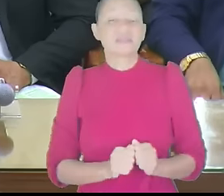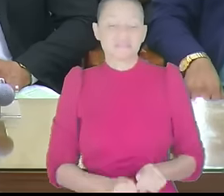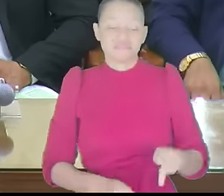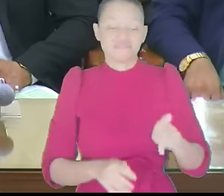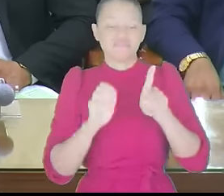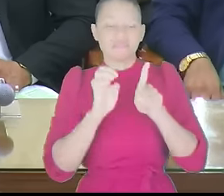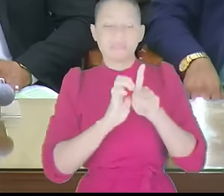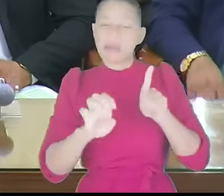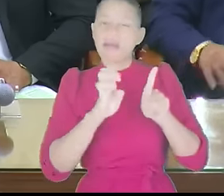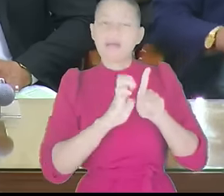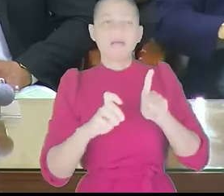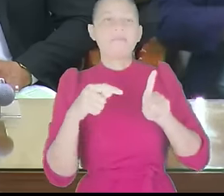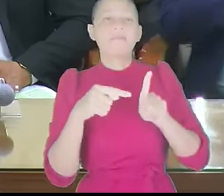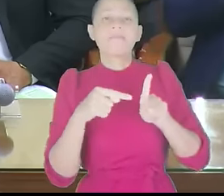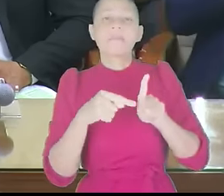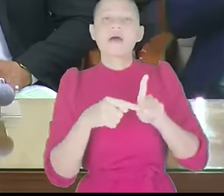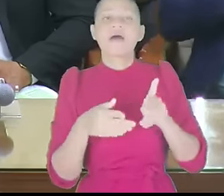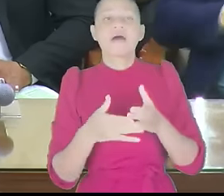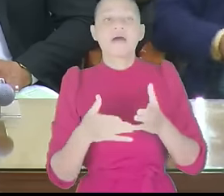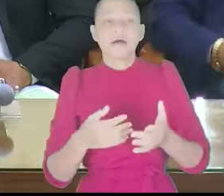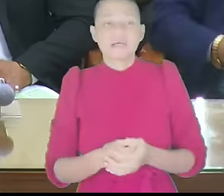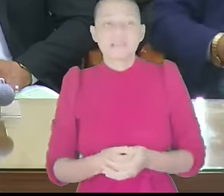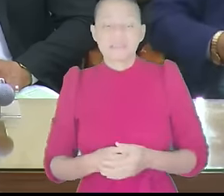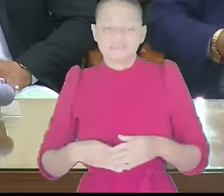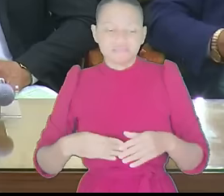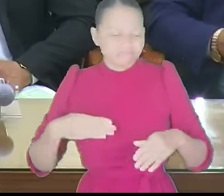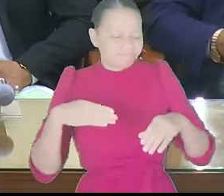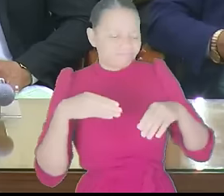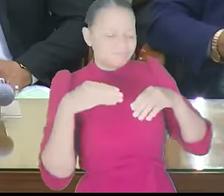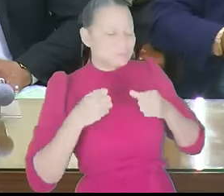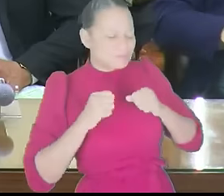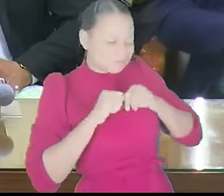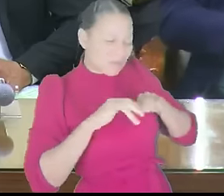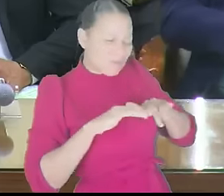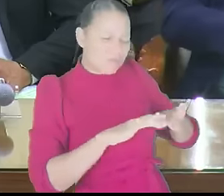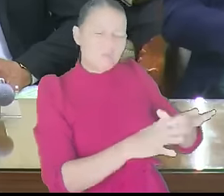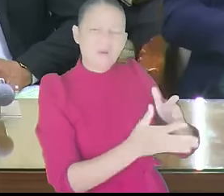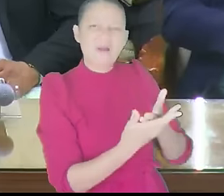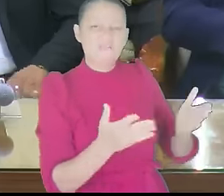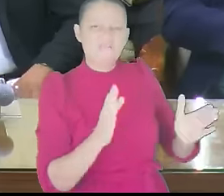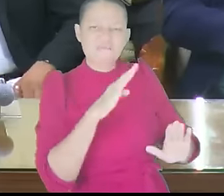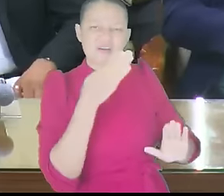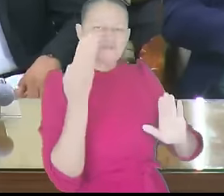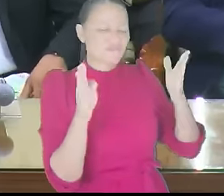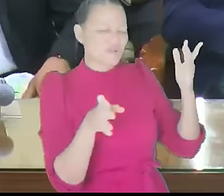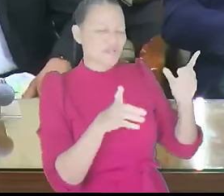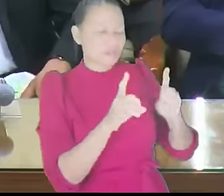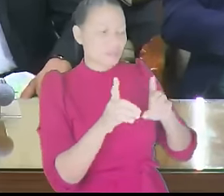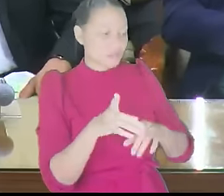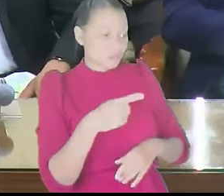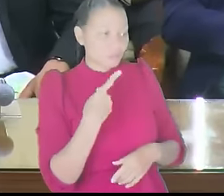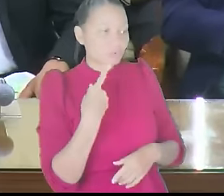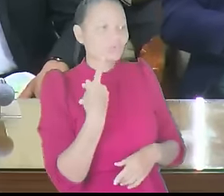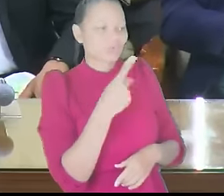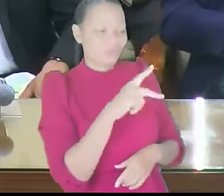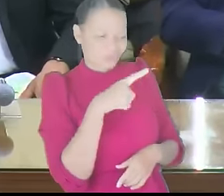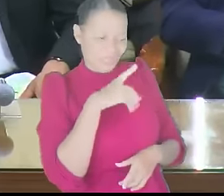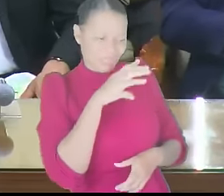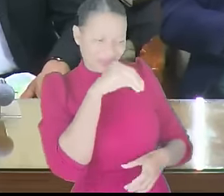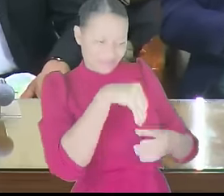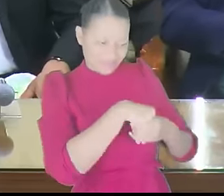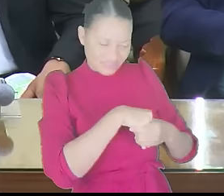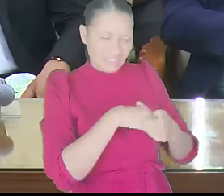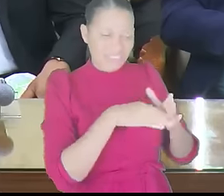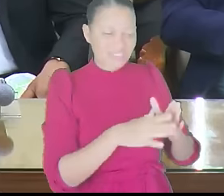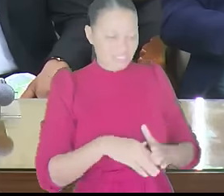de Pérgamo foi a igreja que entrou as falsas doutrinas. Jesus disse: tu tens lá os que seguem a doutrina dos